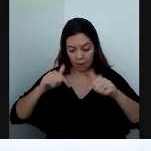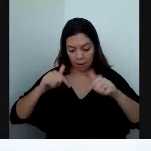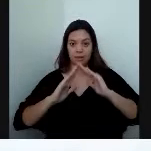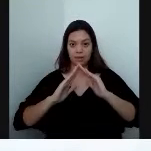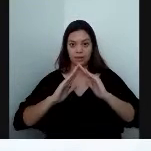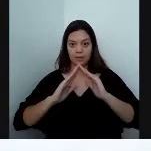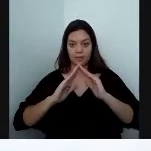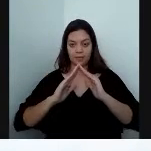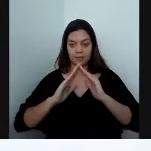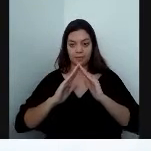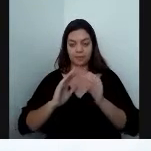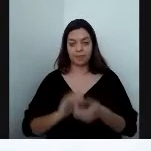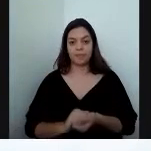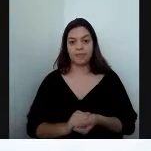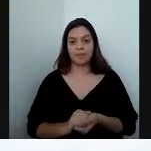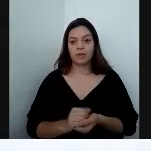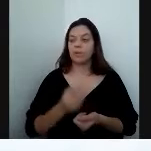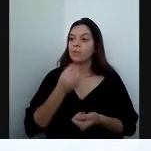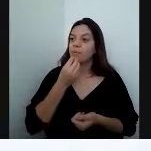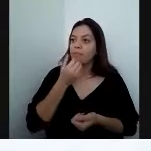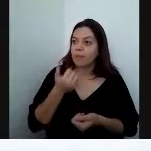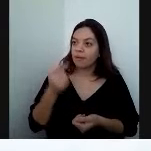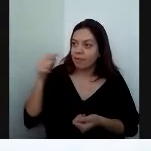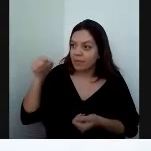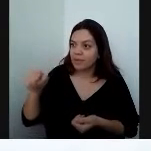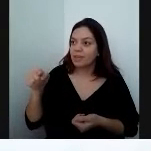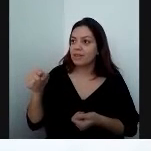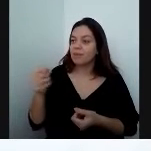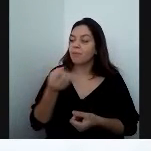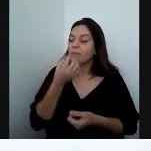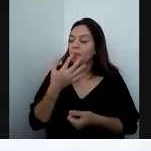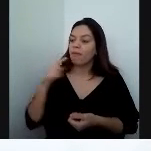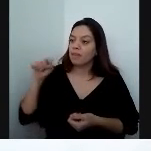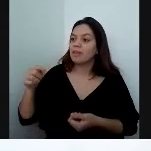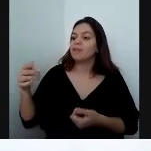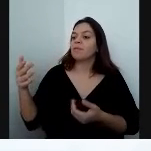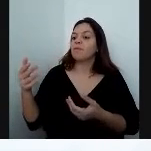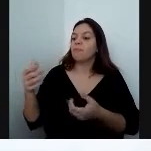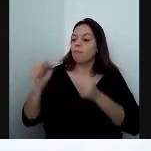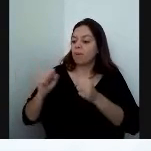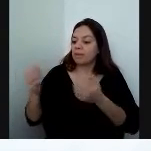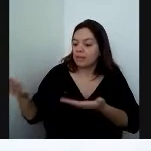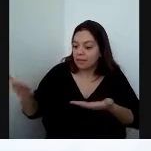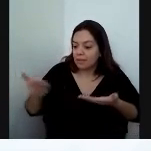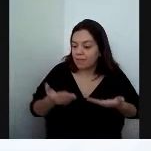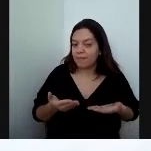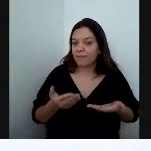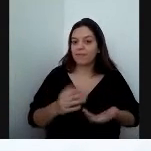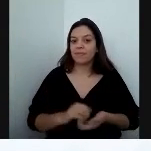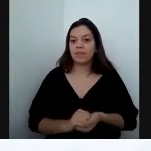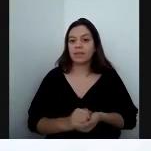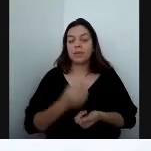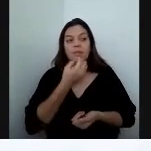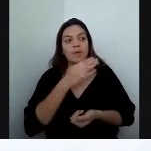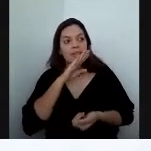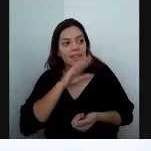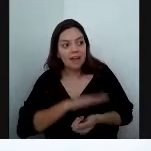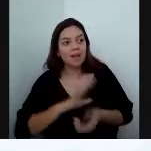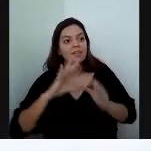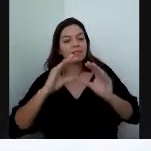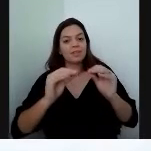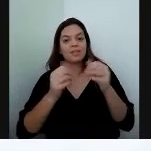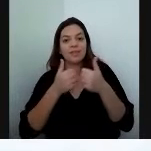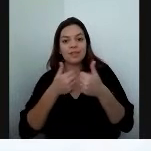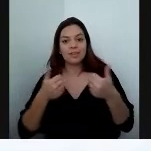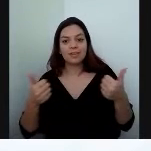bem com você, Luiz? Que bom que pôde falar conosco. Obrigada. Boa tarde, Glice. Boa tarde a todos.